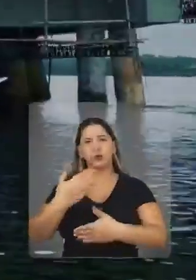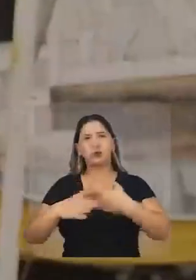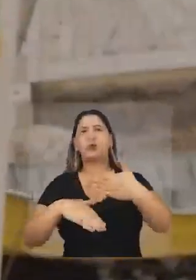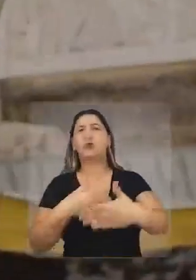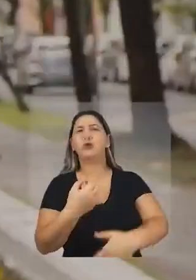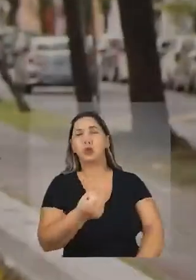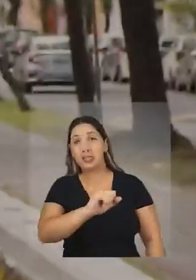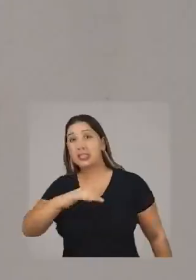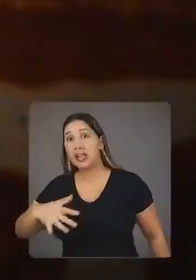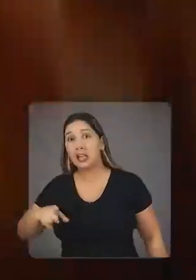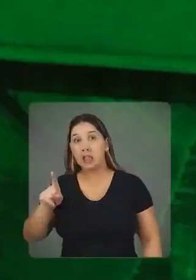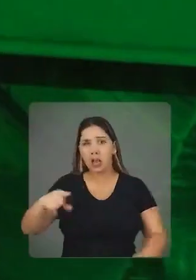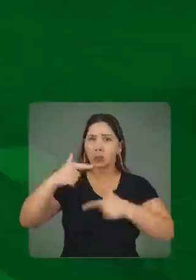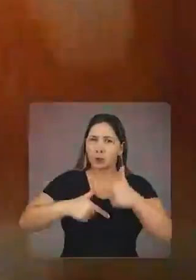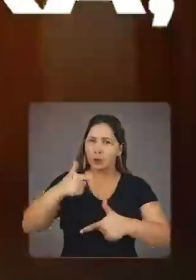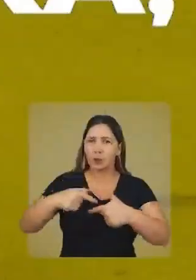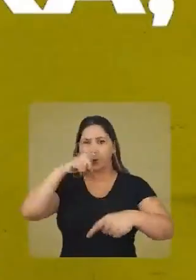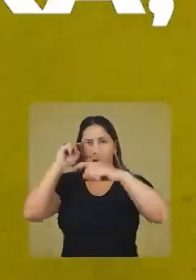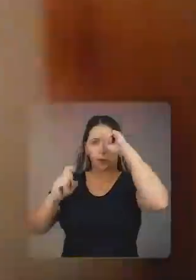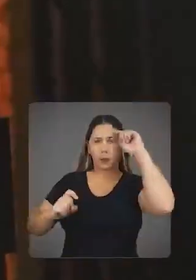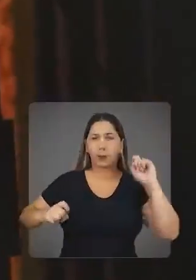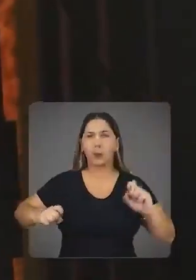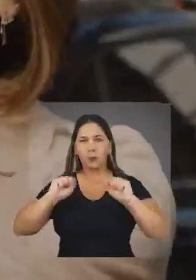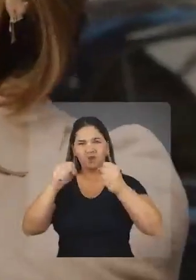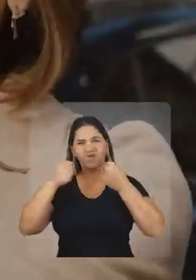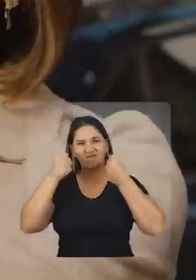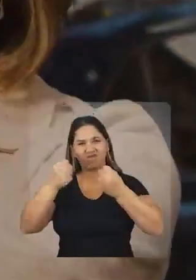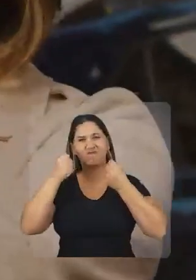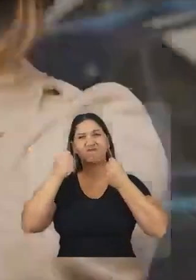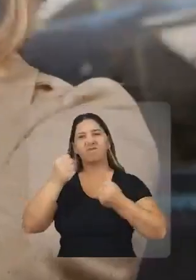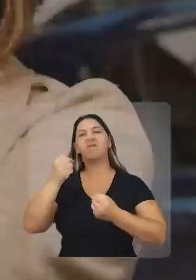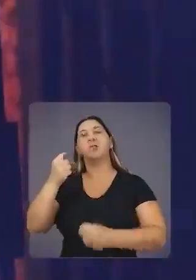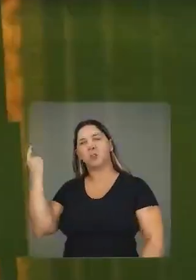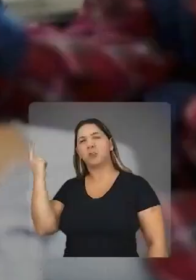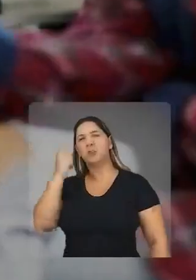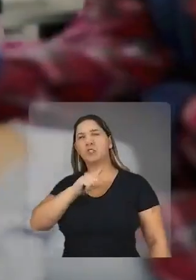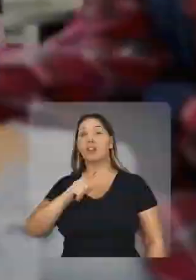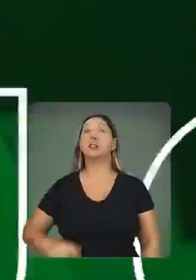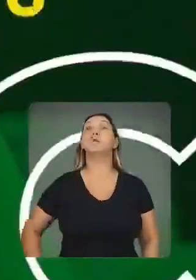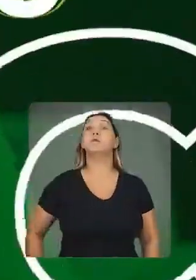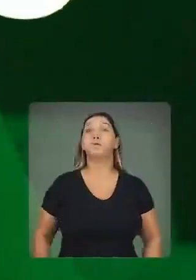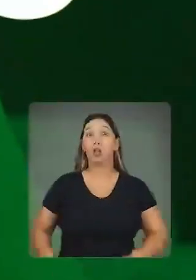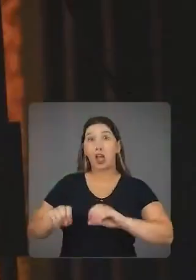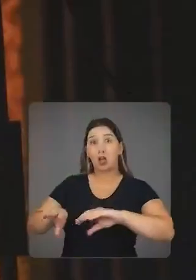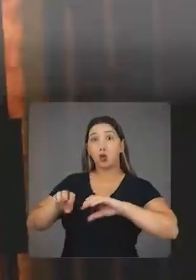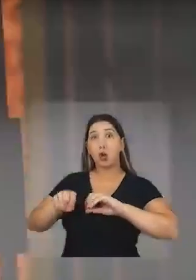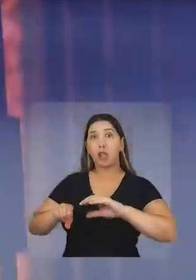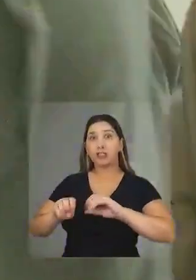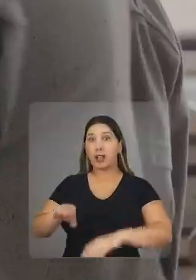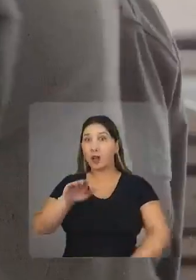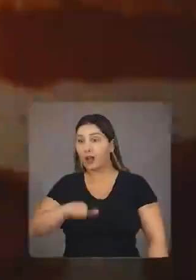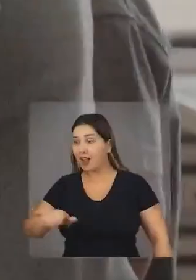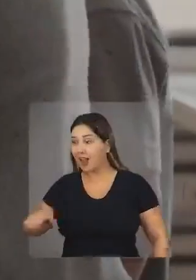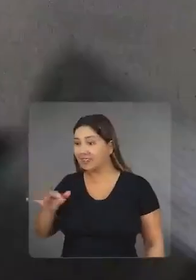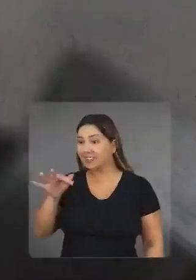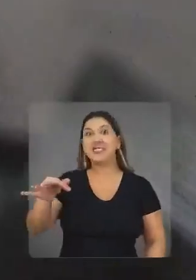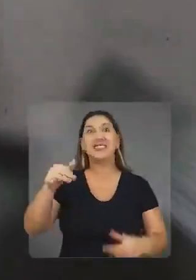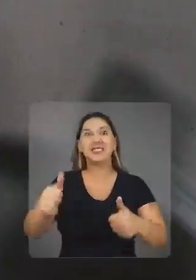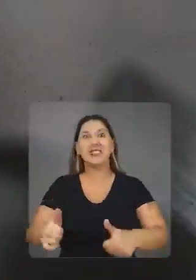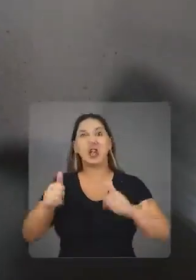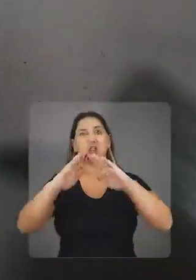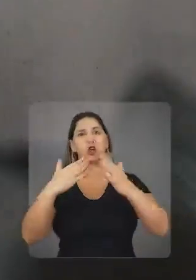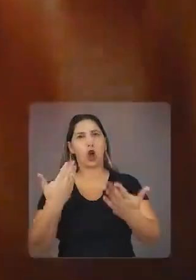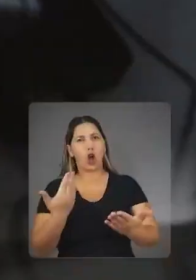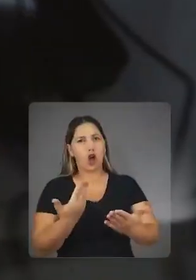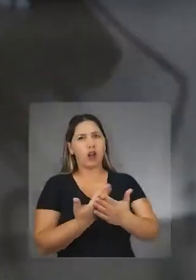show, ela sempre vai além. Com trabalho, suor e garra, a mulher só faz o bem. Vai arrumar educação pro futuro dos pequenos, com